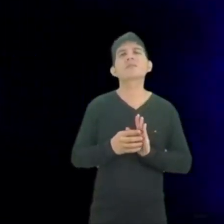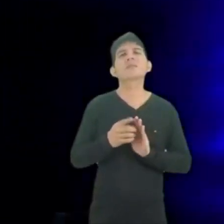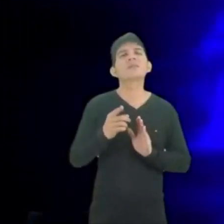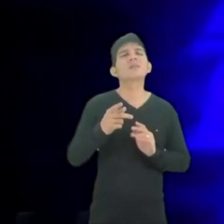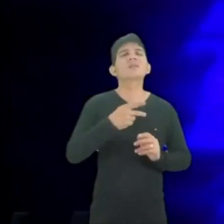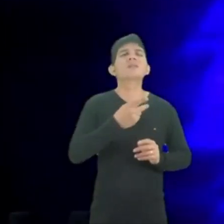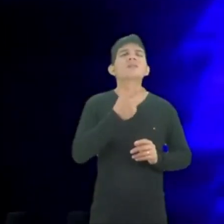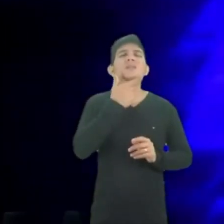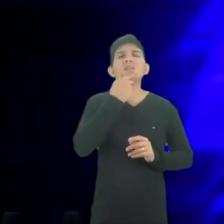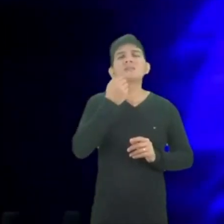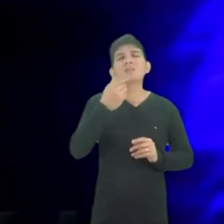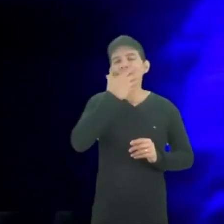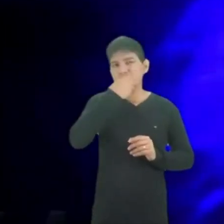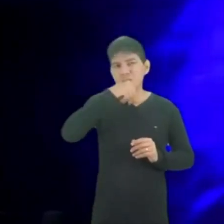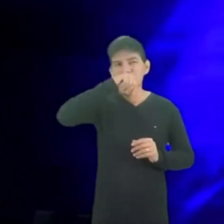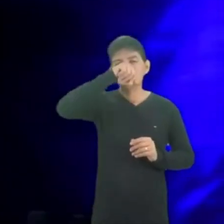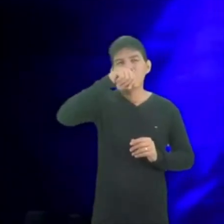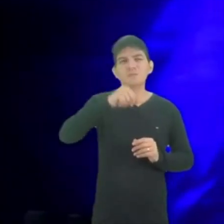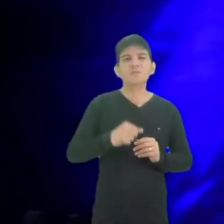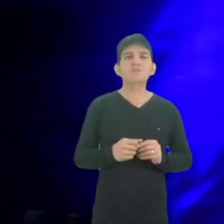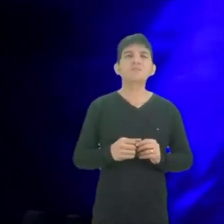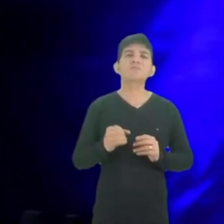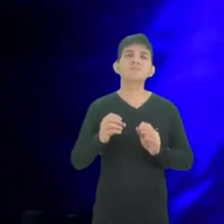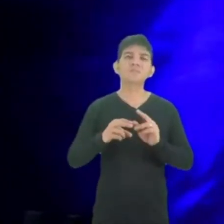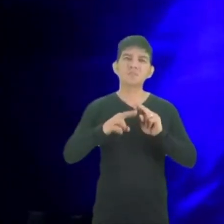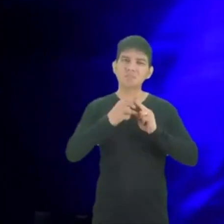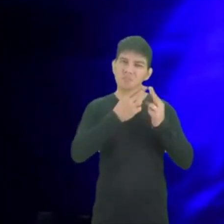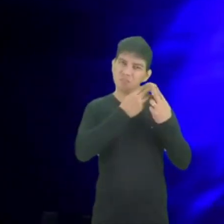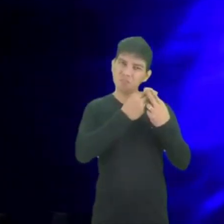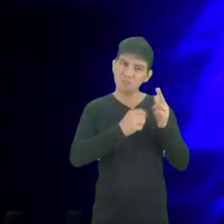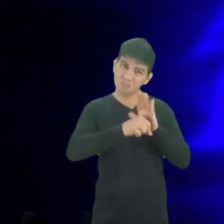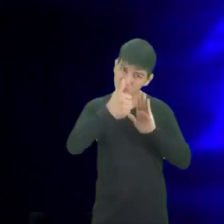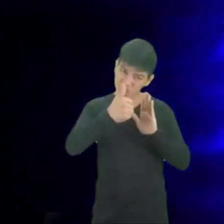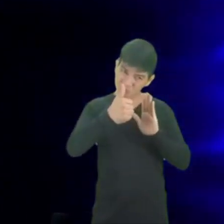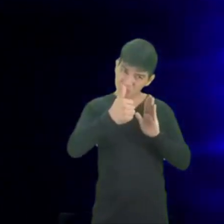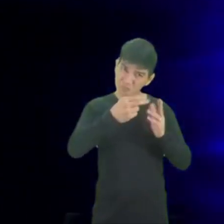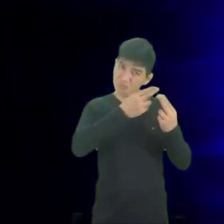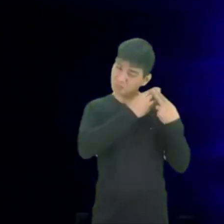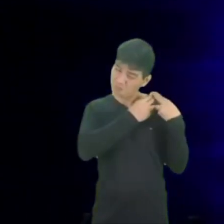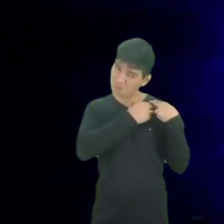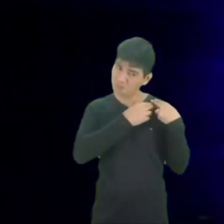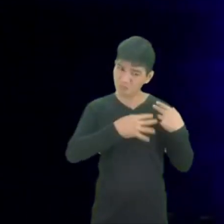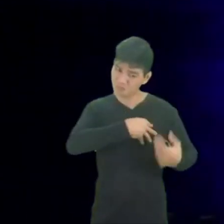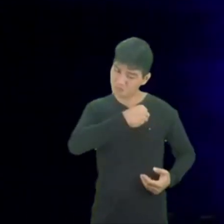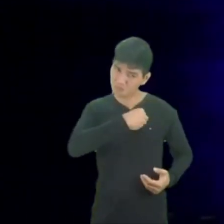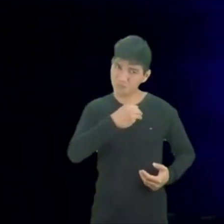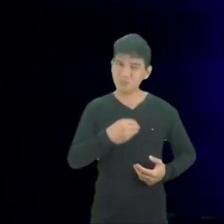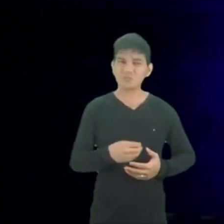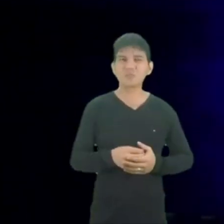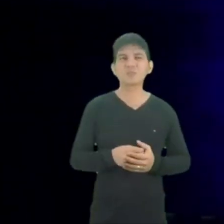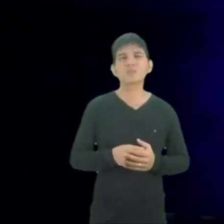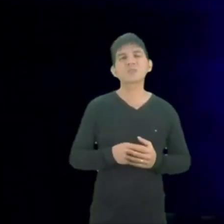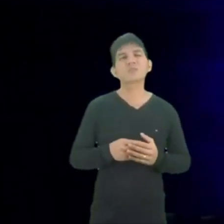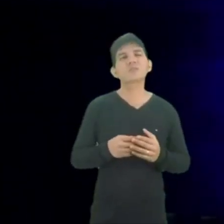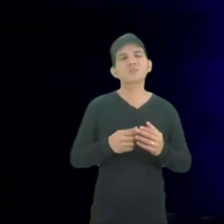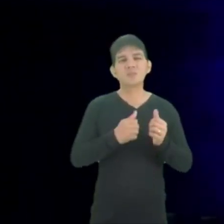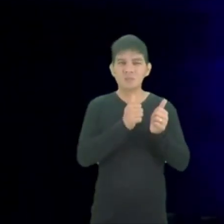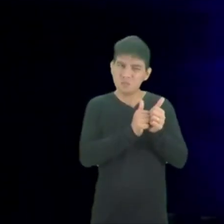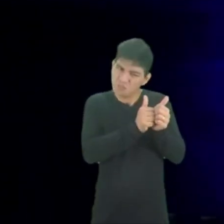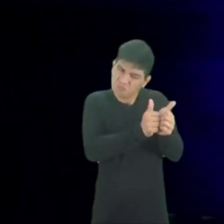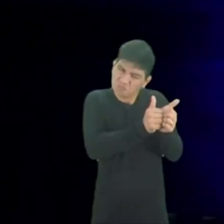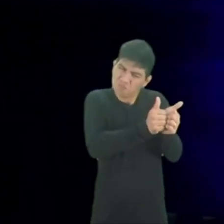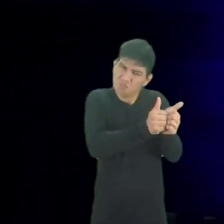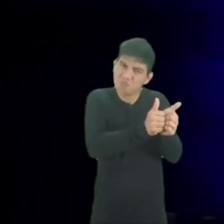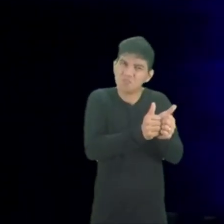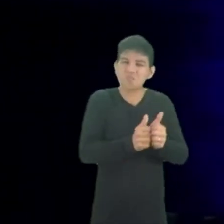são os principais responsáveis pelos filhos. Os pais são os discipuladores.